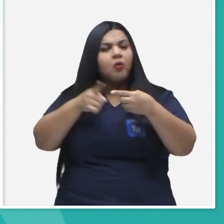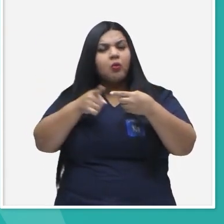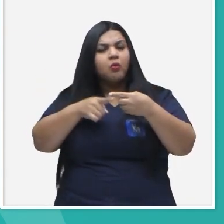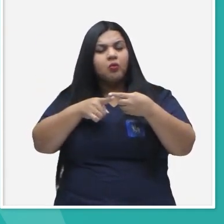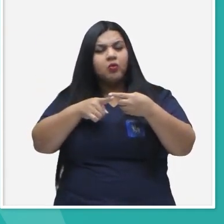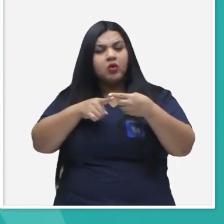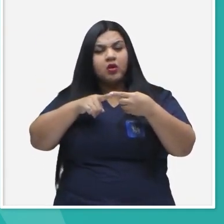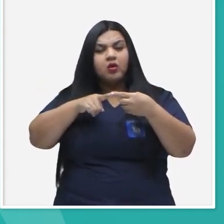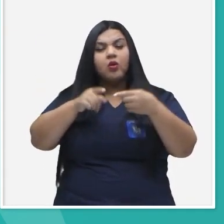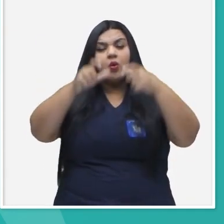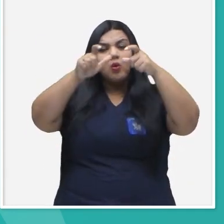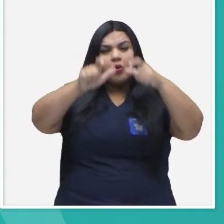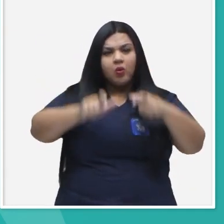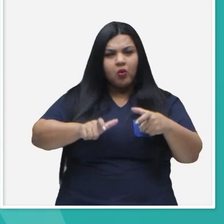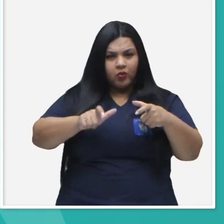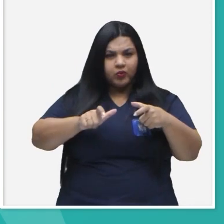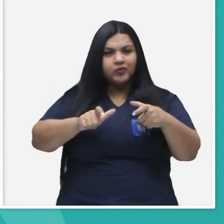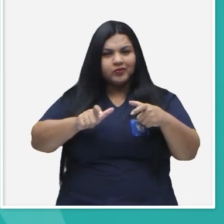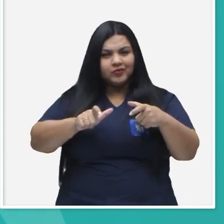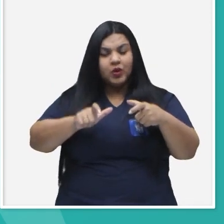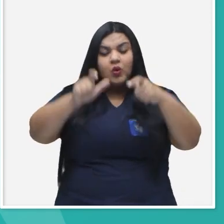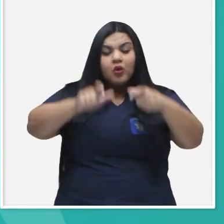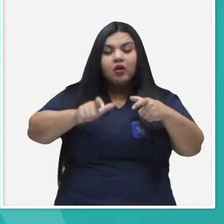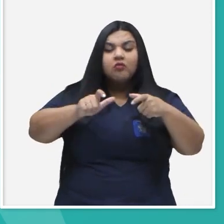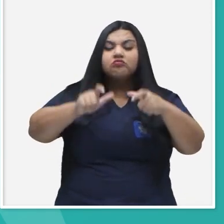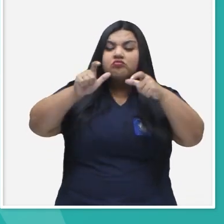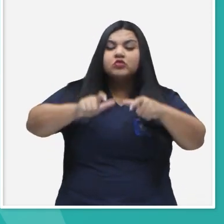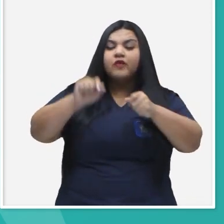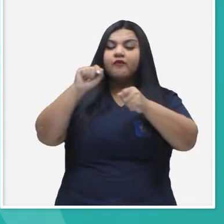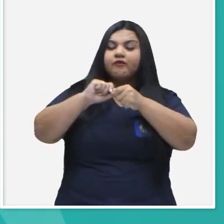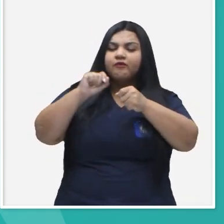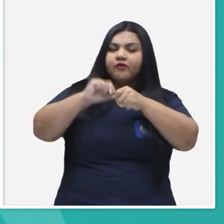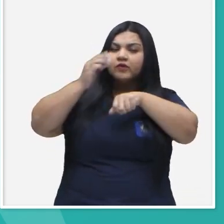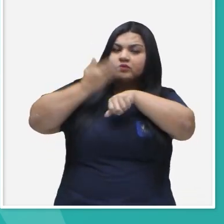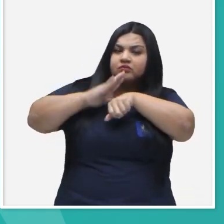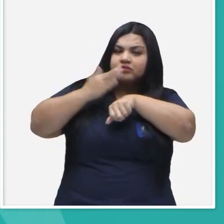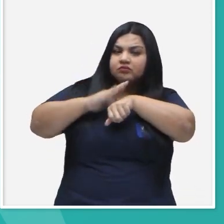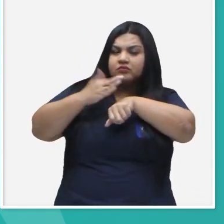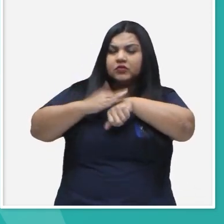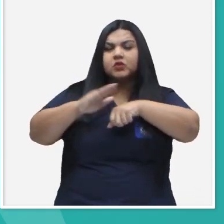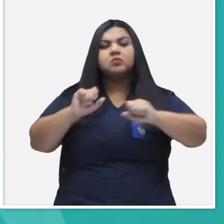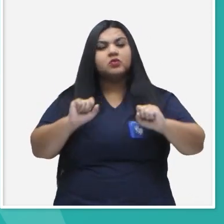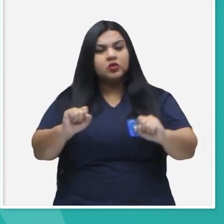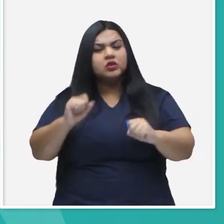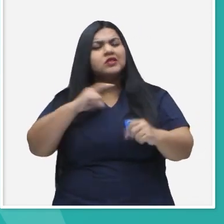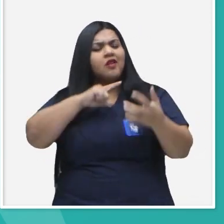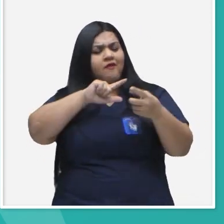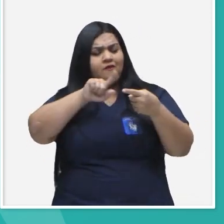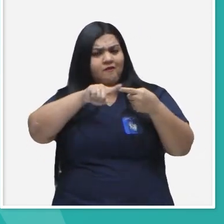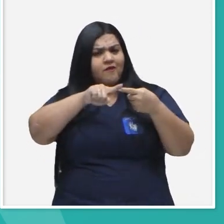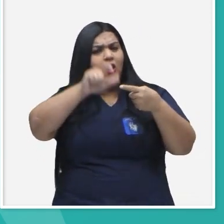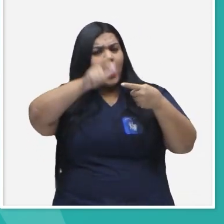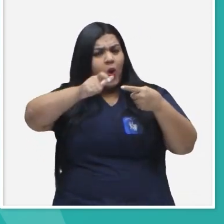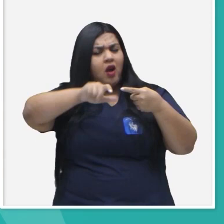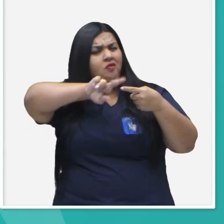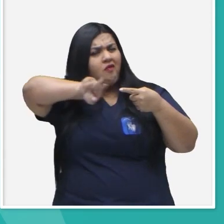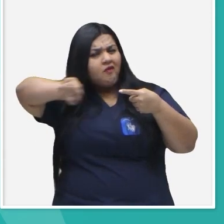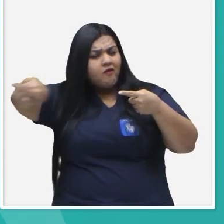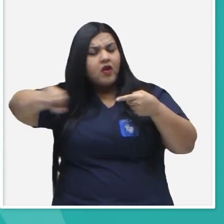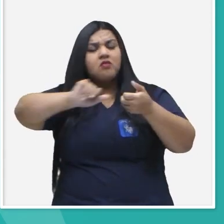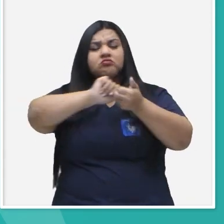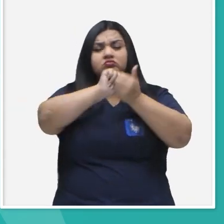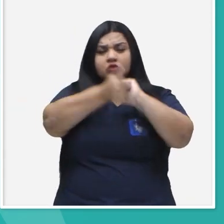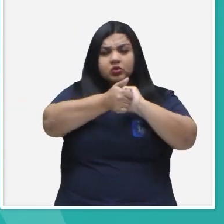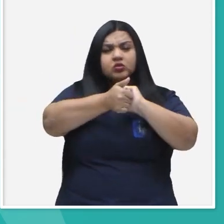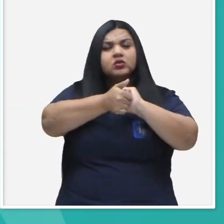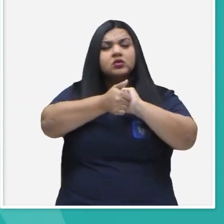do local onde esse esporte ele é praticado. Então nós temos vários tipos de esportes